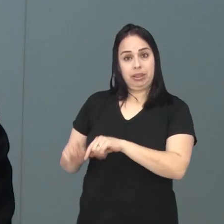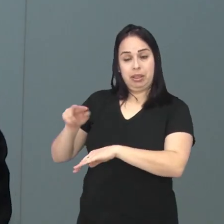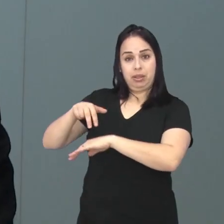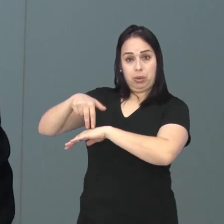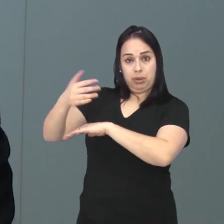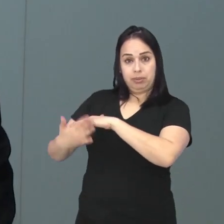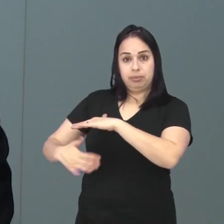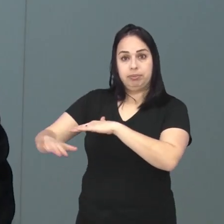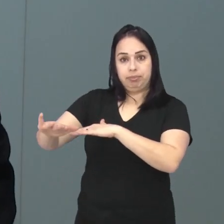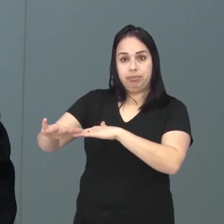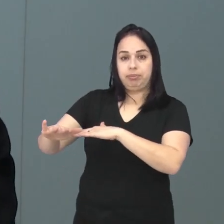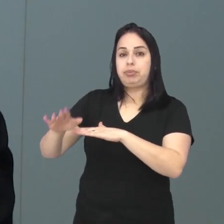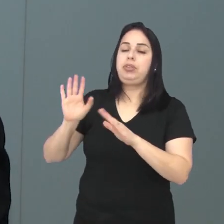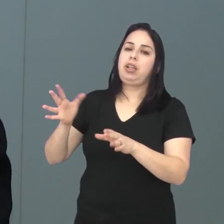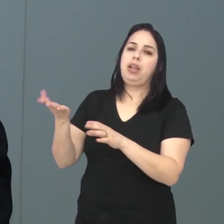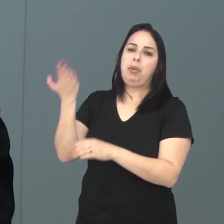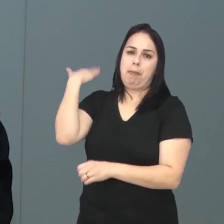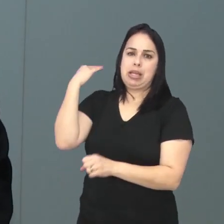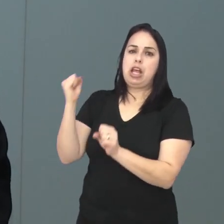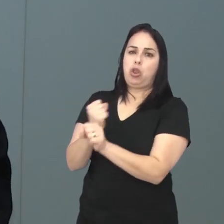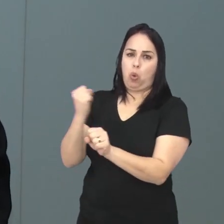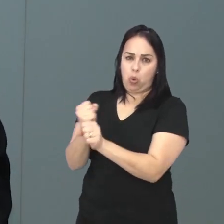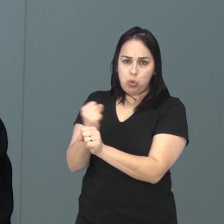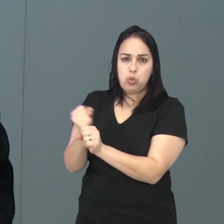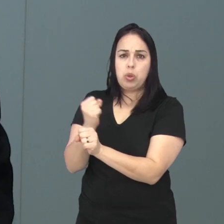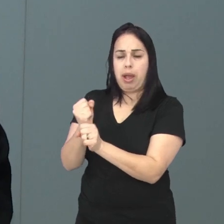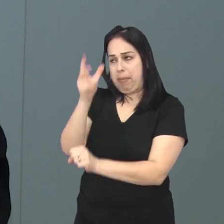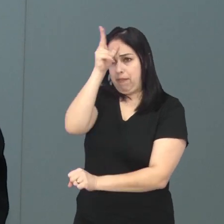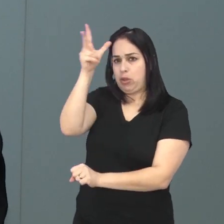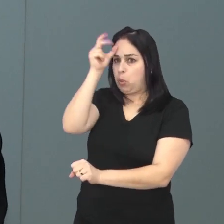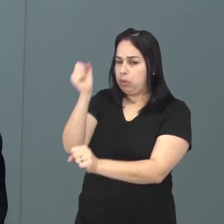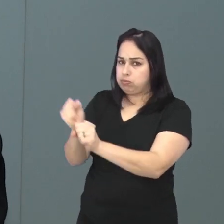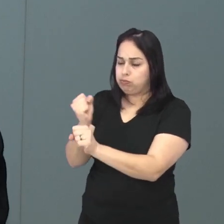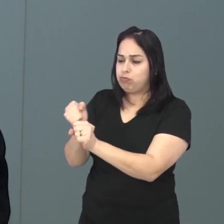Nos quiosques da Orla, os quiosques foram construídos pela Prefeitura